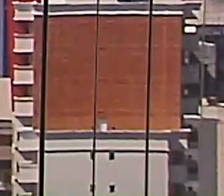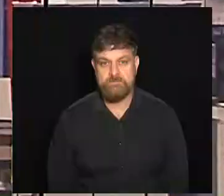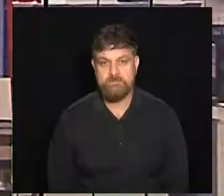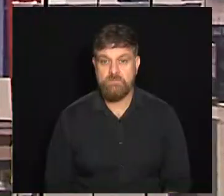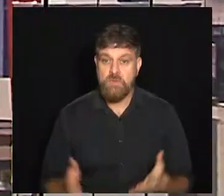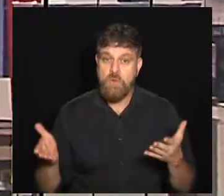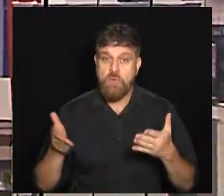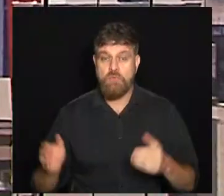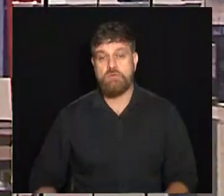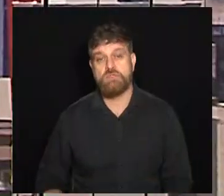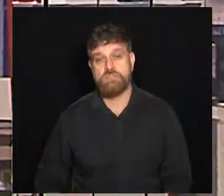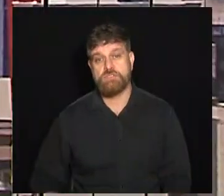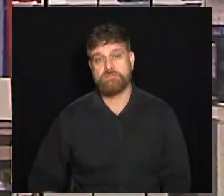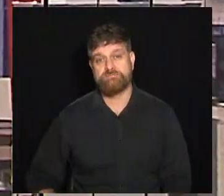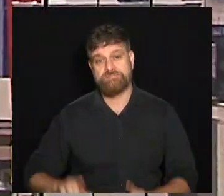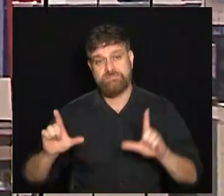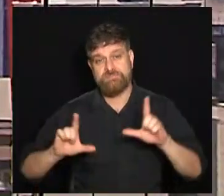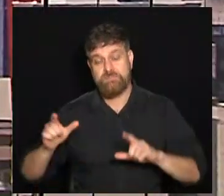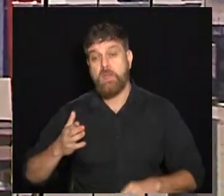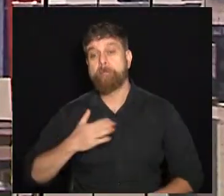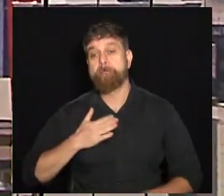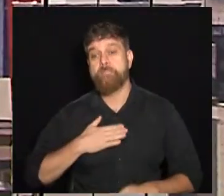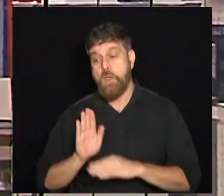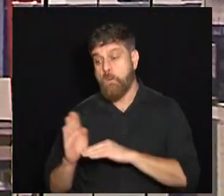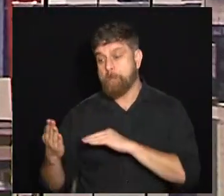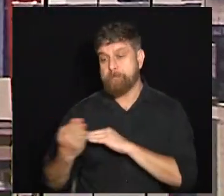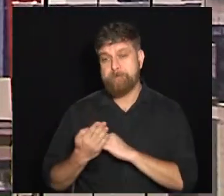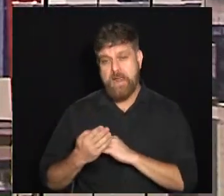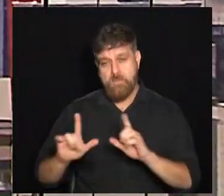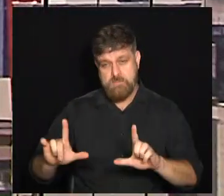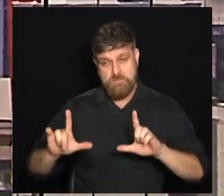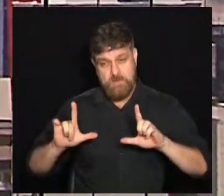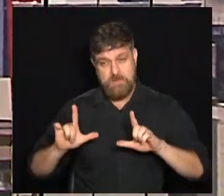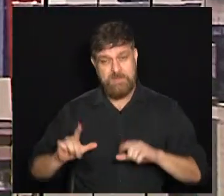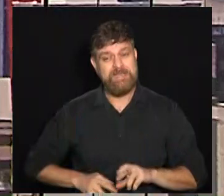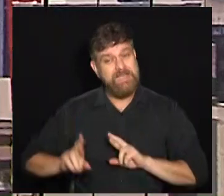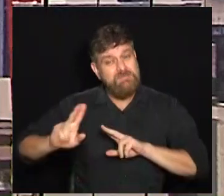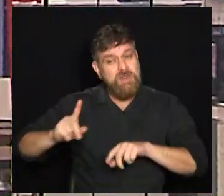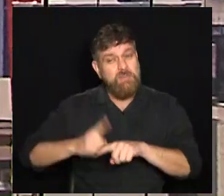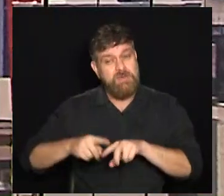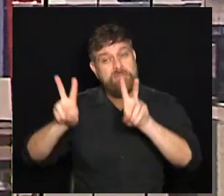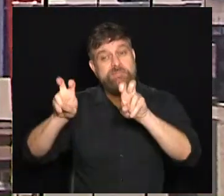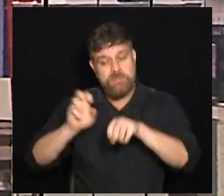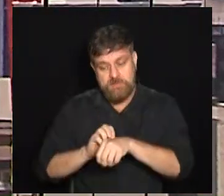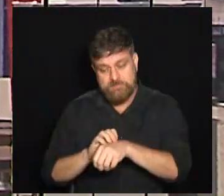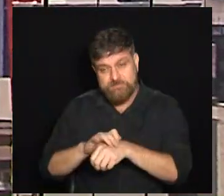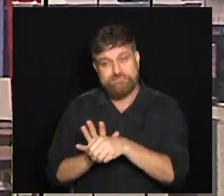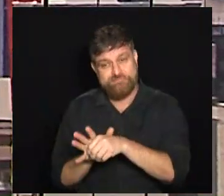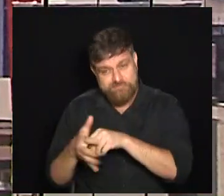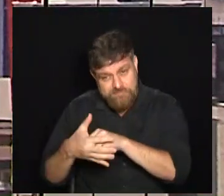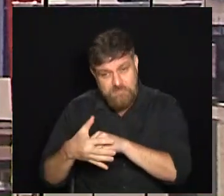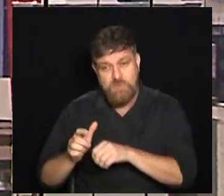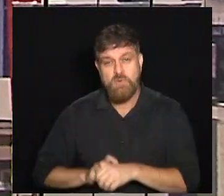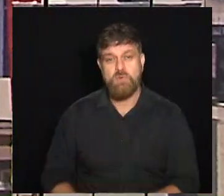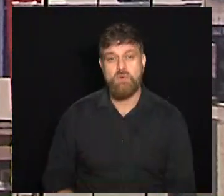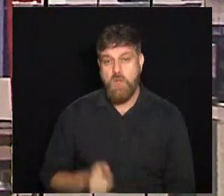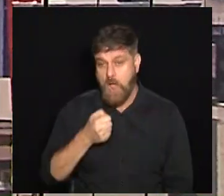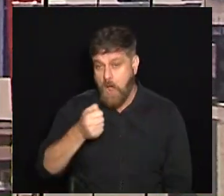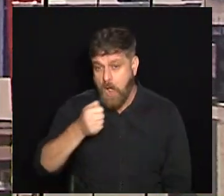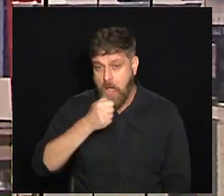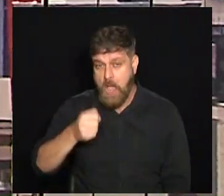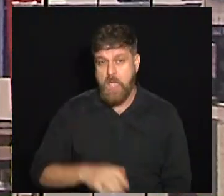Hoje o quadro Meu Bairro na TV é diferente por conta do coronavírus. O repórter Rubens Morelli está no